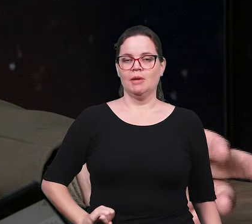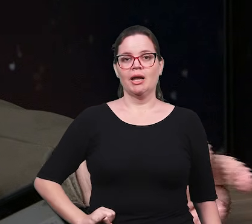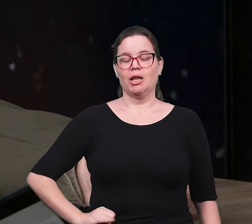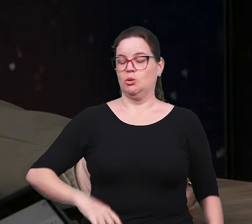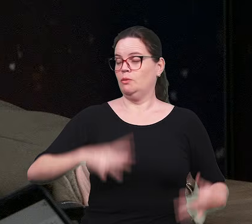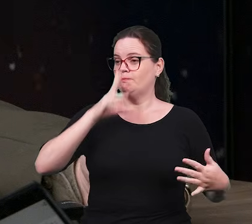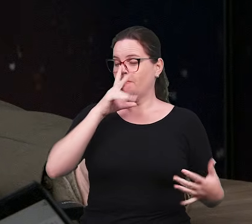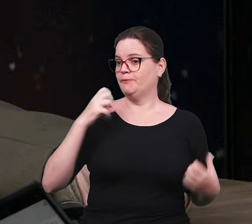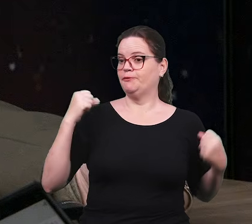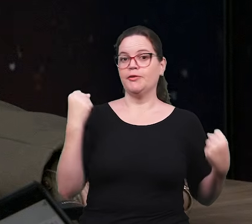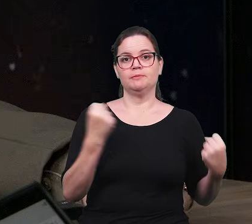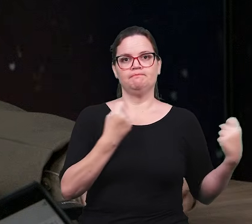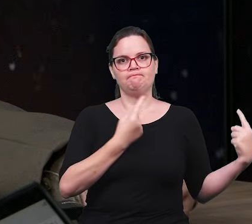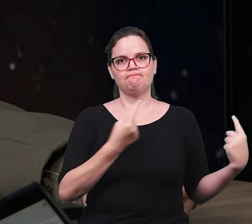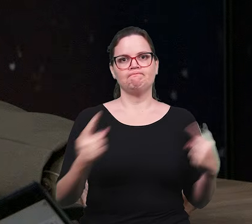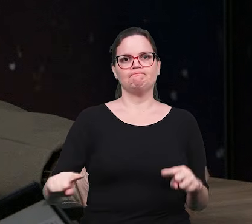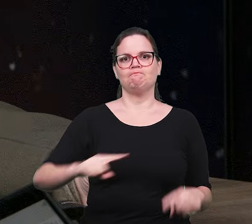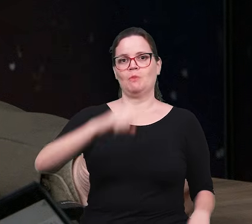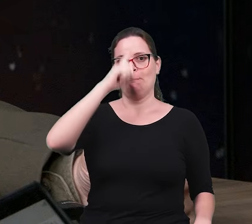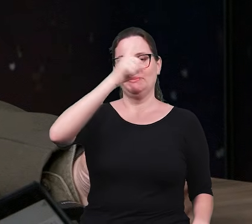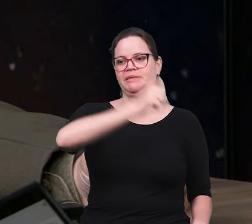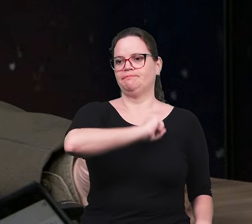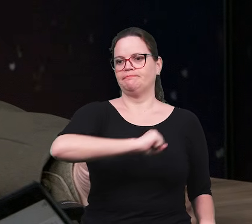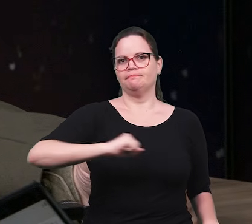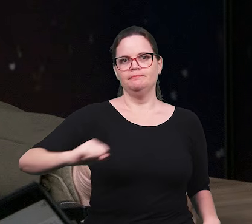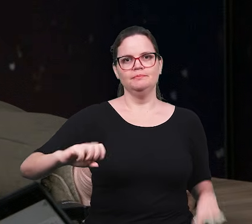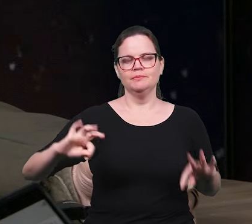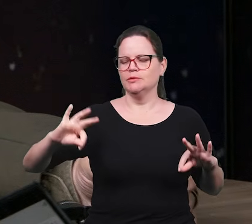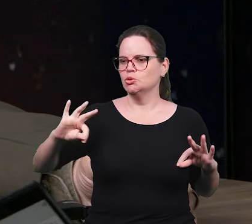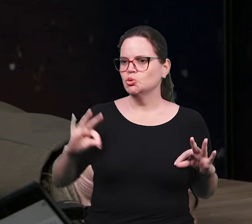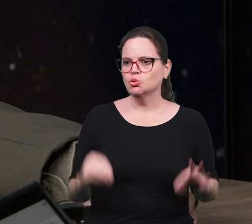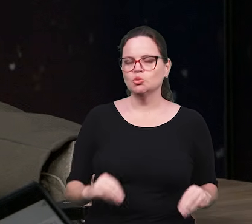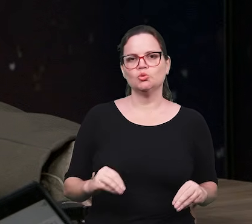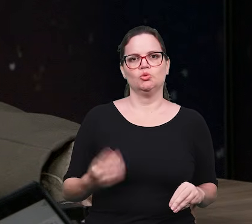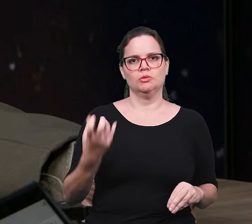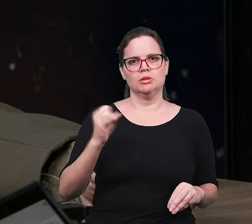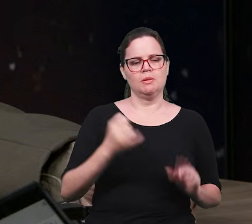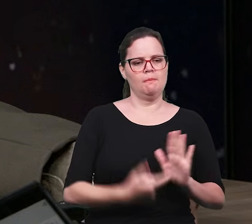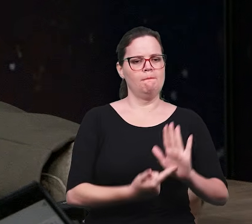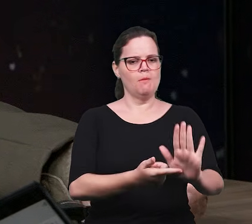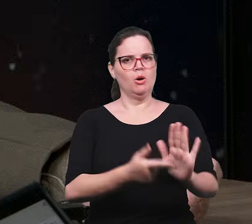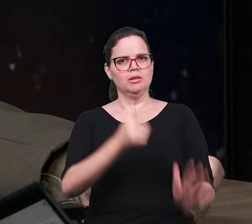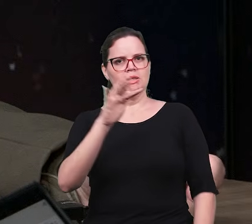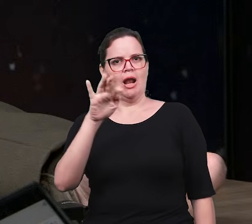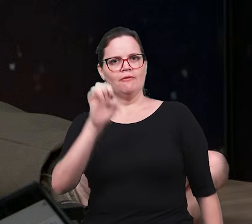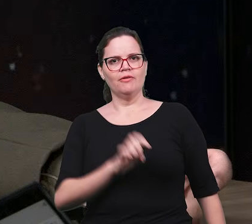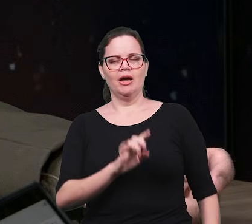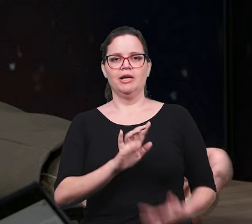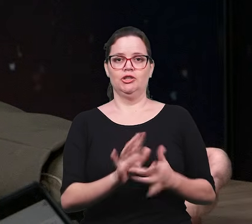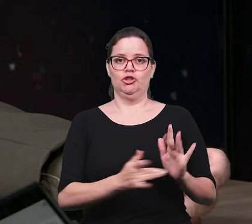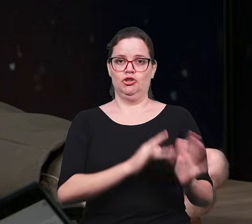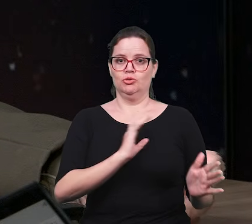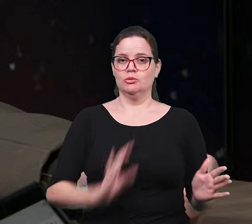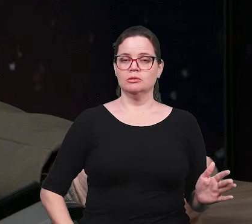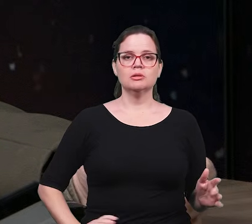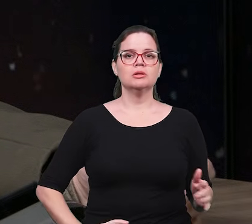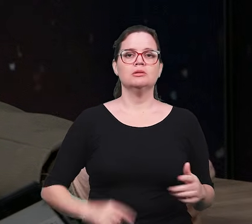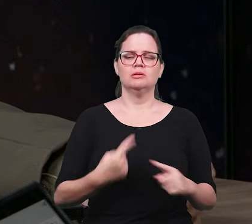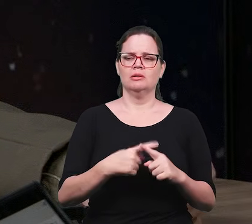Diocleciano. Ela imprime uma perseguição muito grande com a igreja, onde milhares de